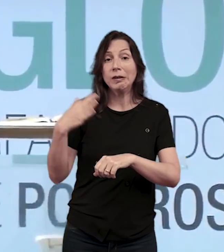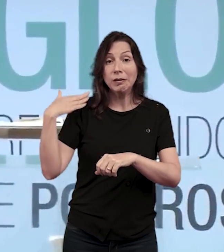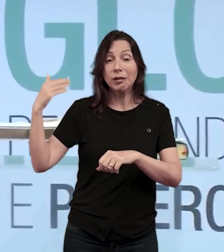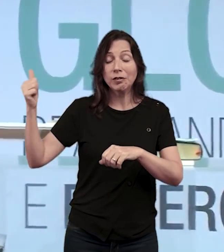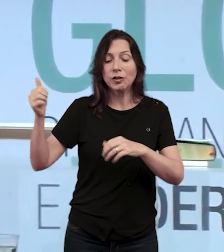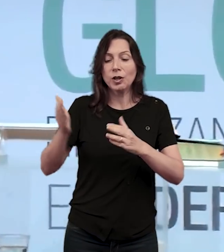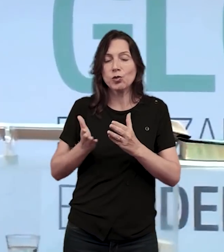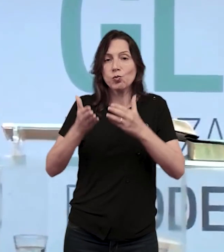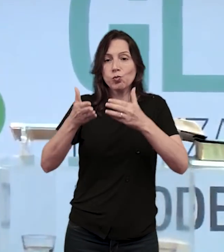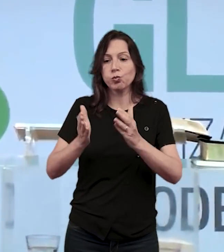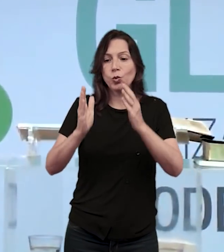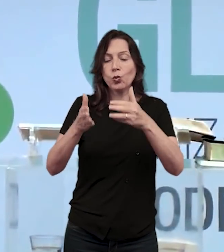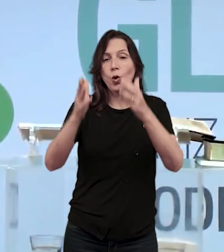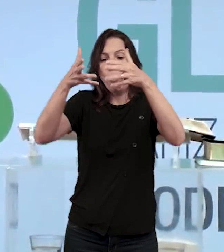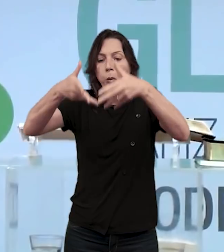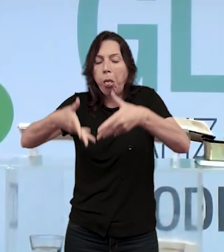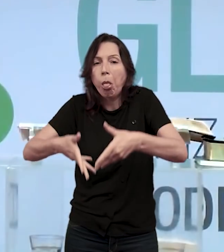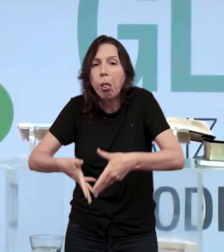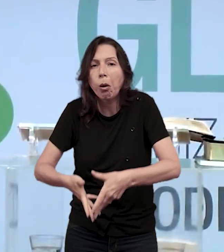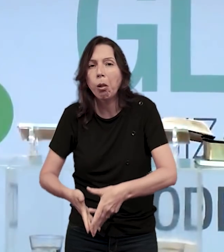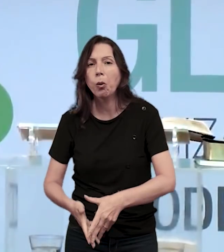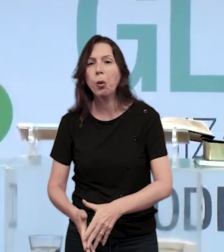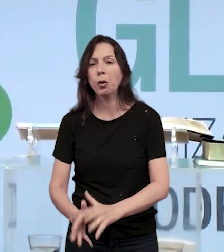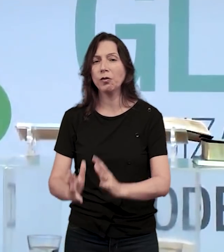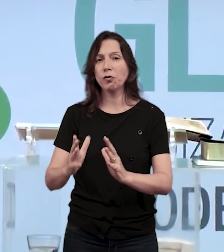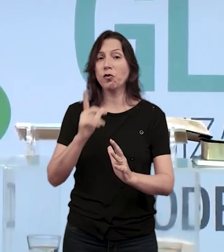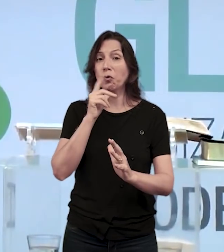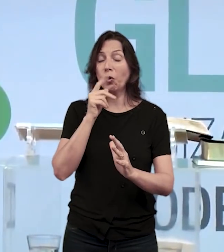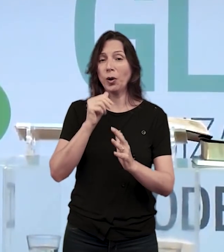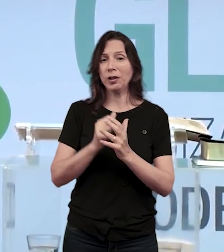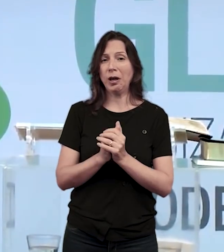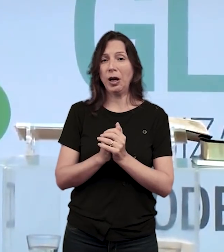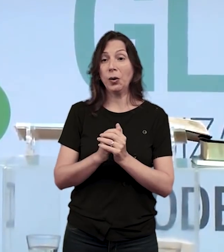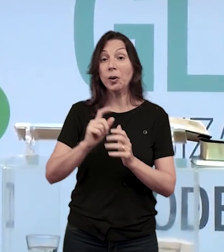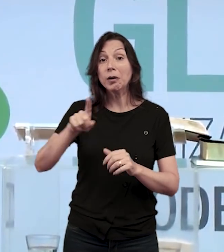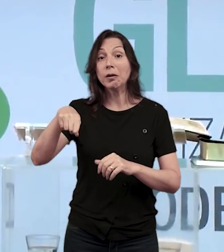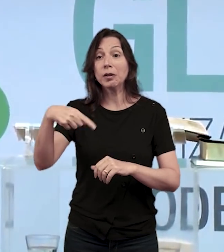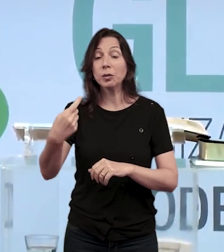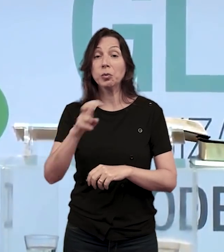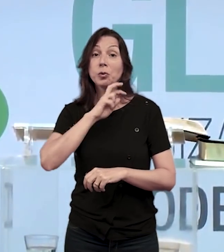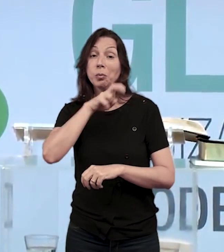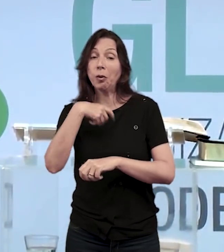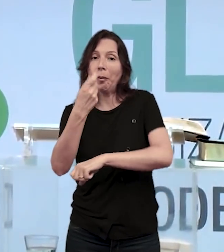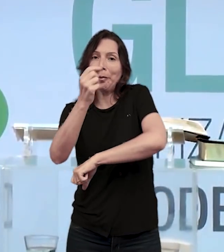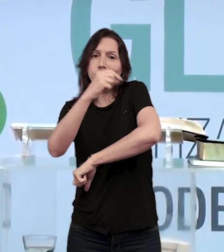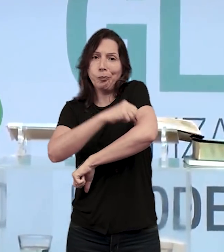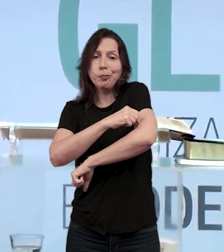ele desembarca milagrosamente em Malta, ele é picado por uma cobra.